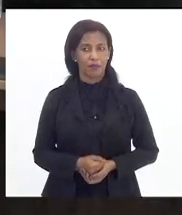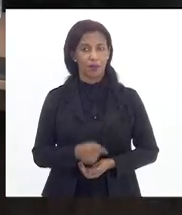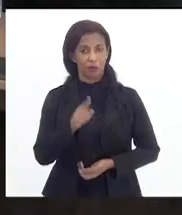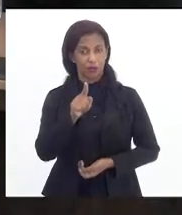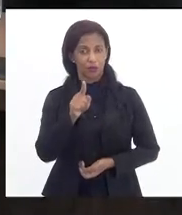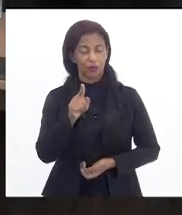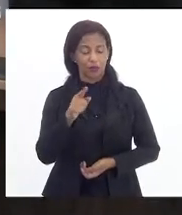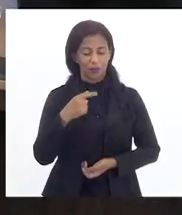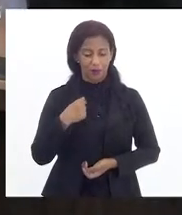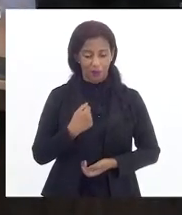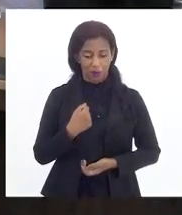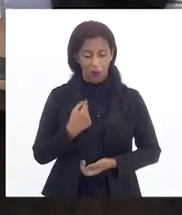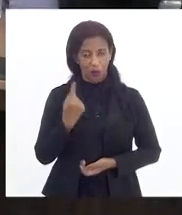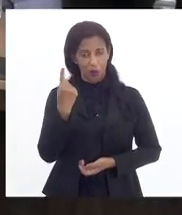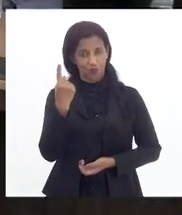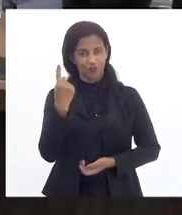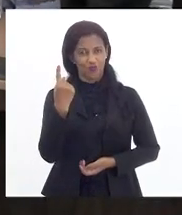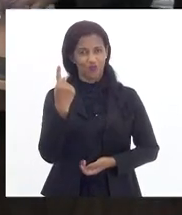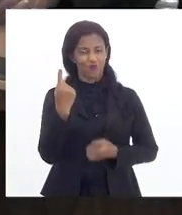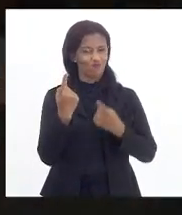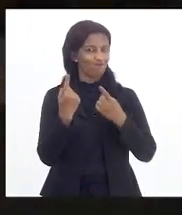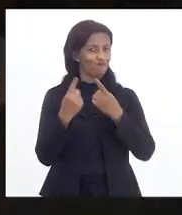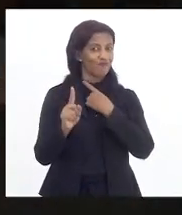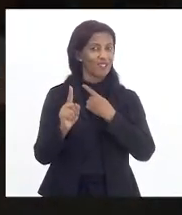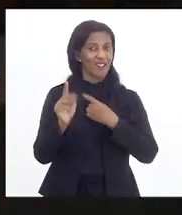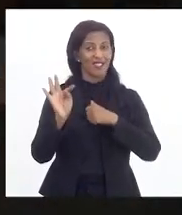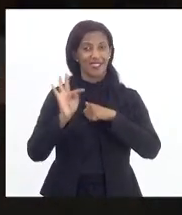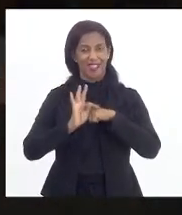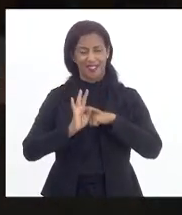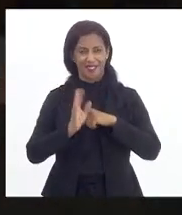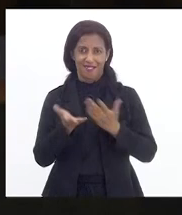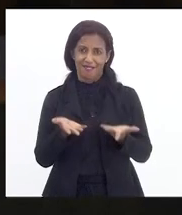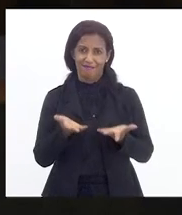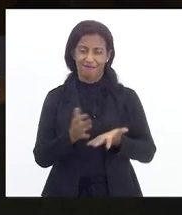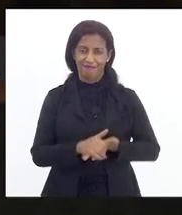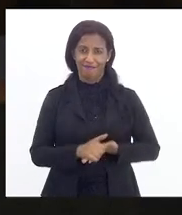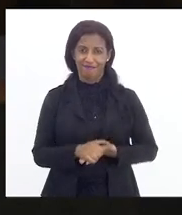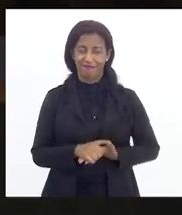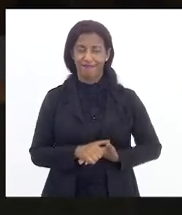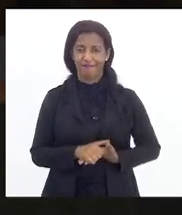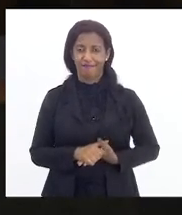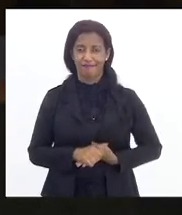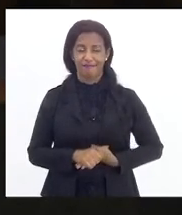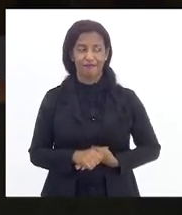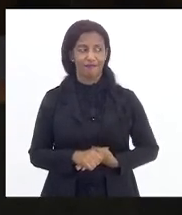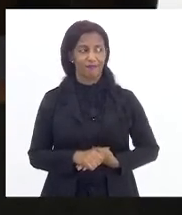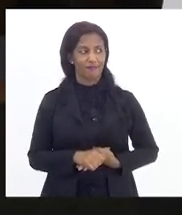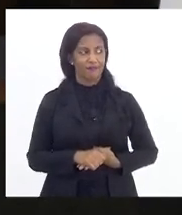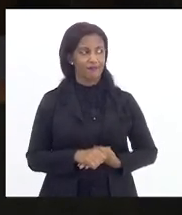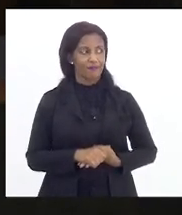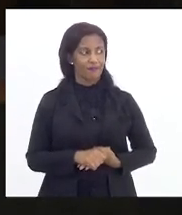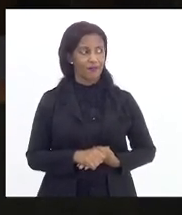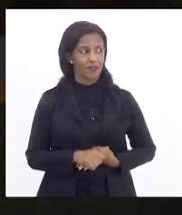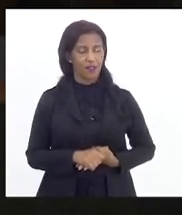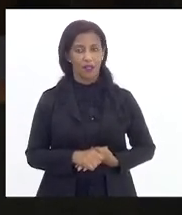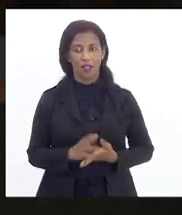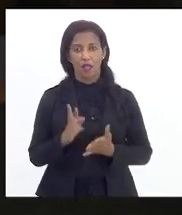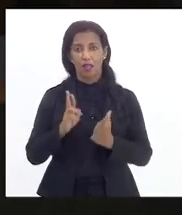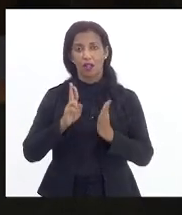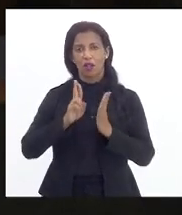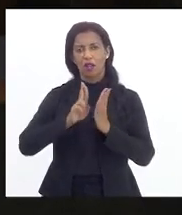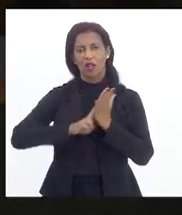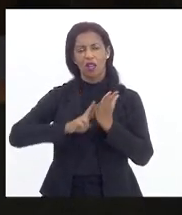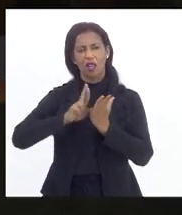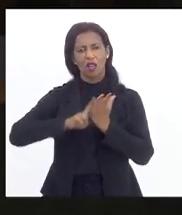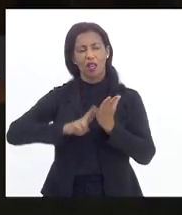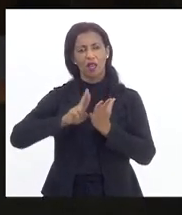permite aqui uma discordância técnica que é na redenção do xerife regime